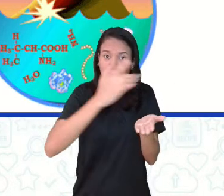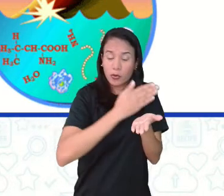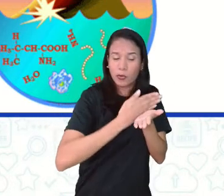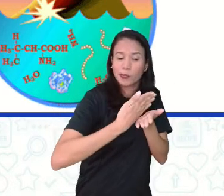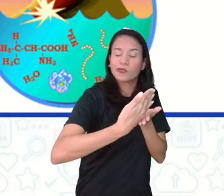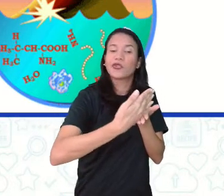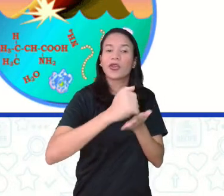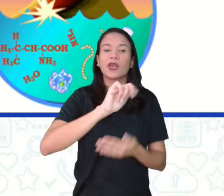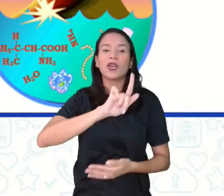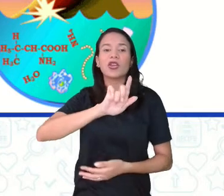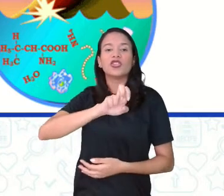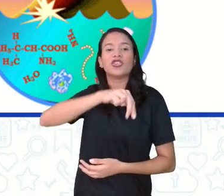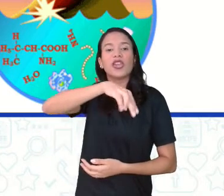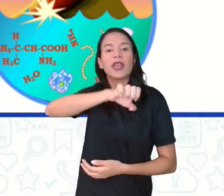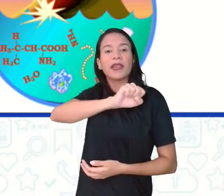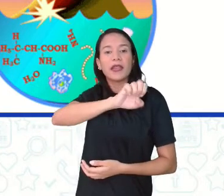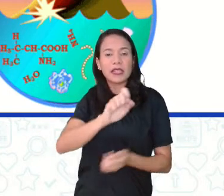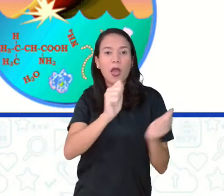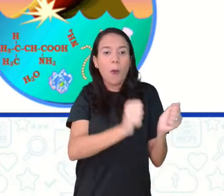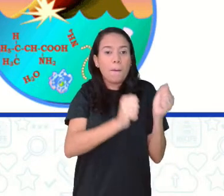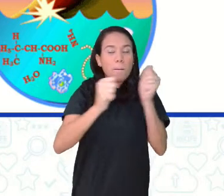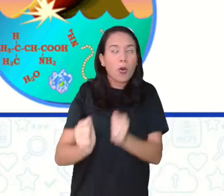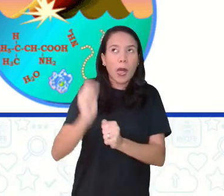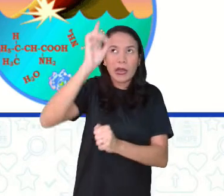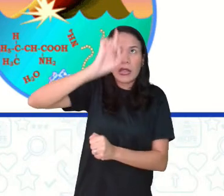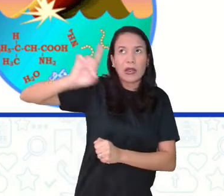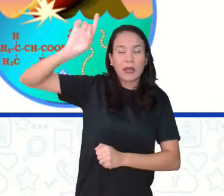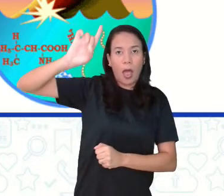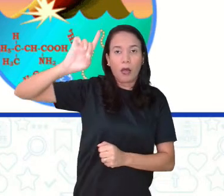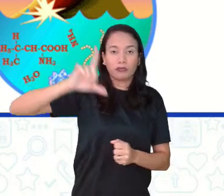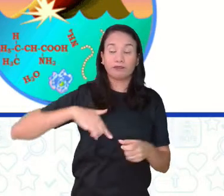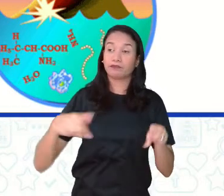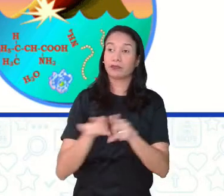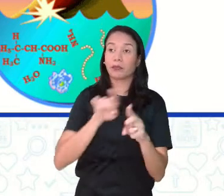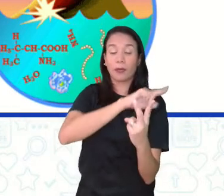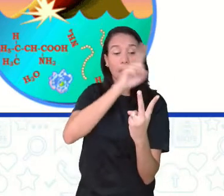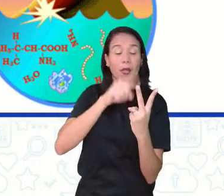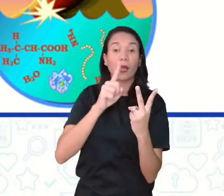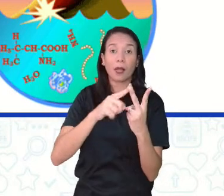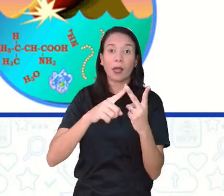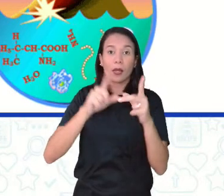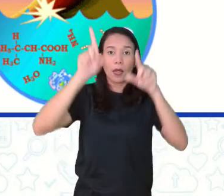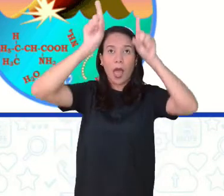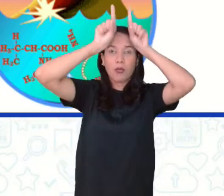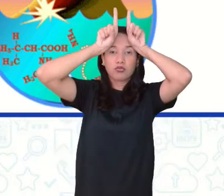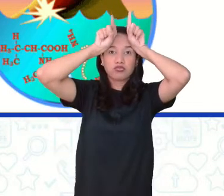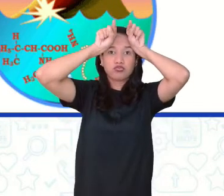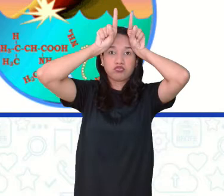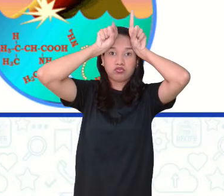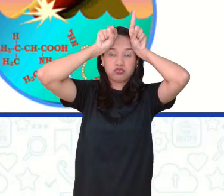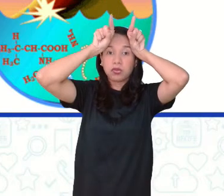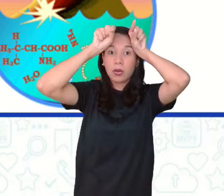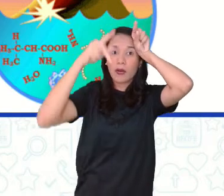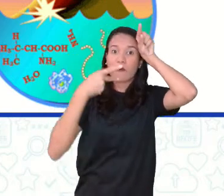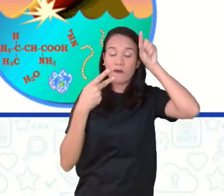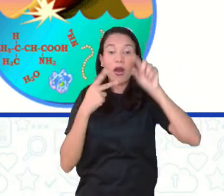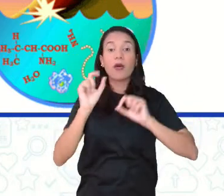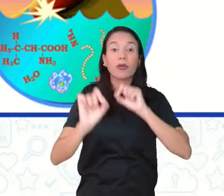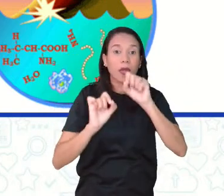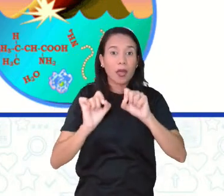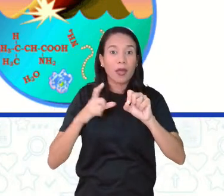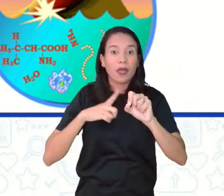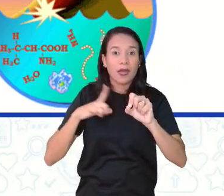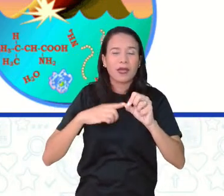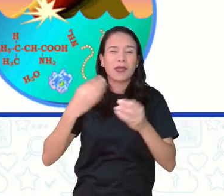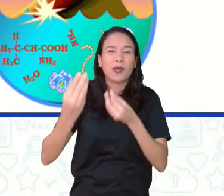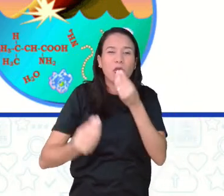do Criador, o poder do Criador, a origem extraterrestre, que diz que os seres vivos, eles vieram, né,